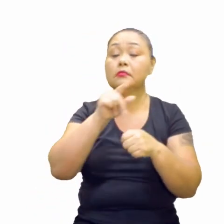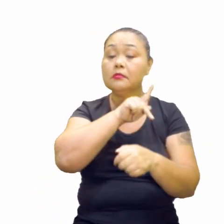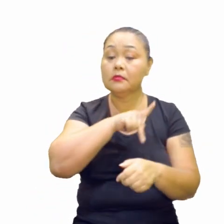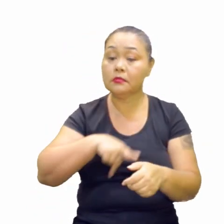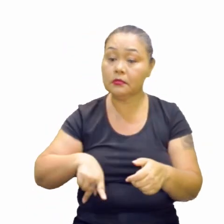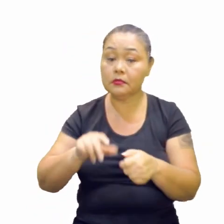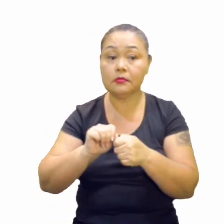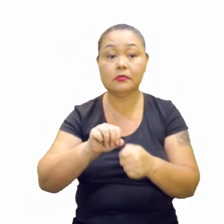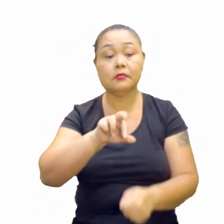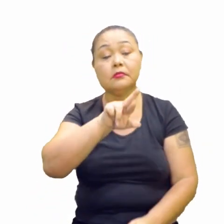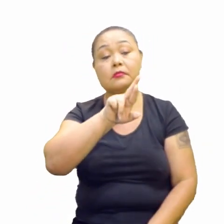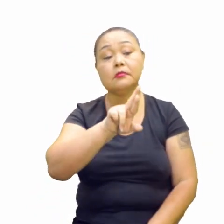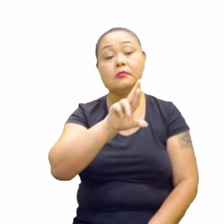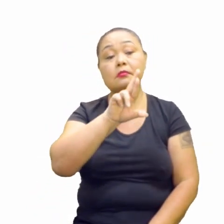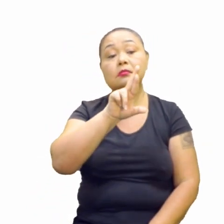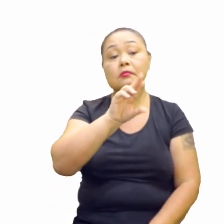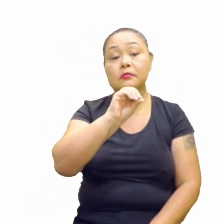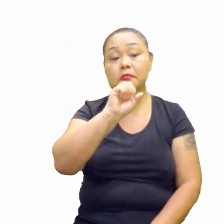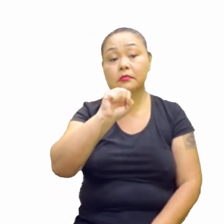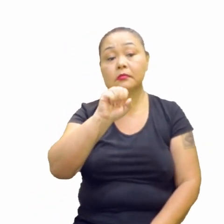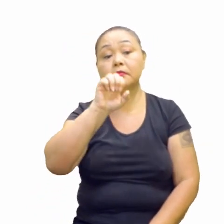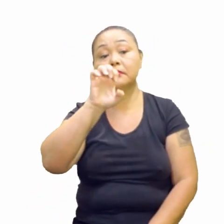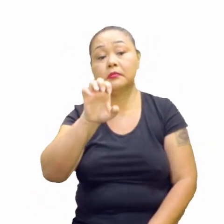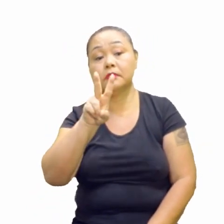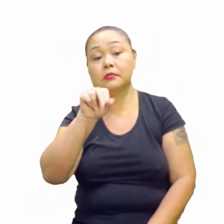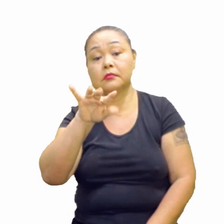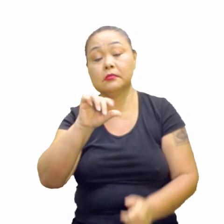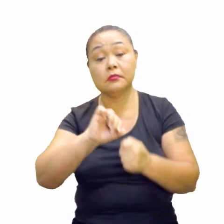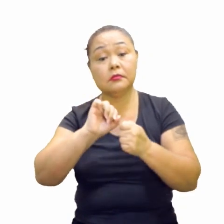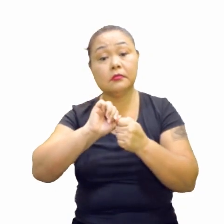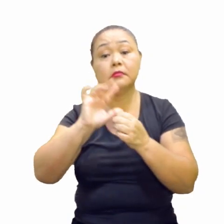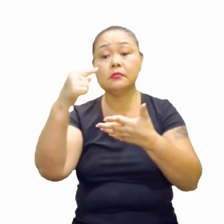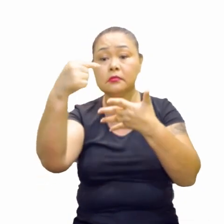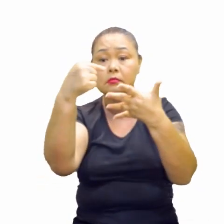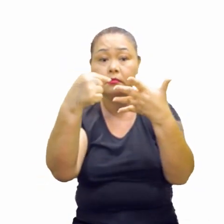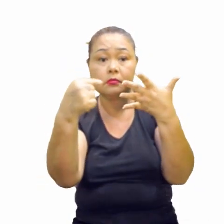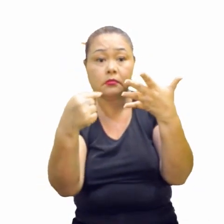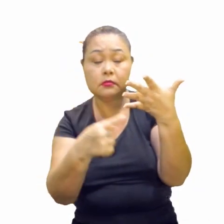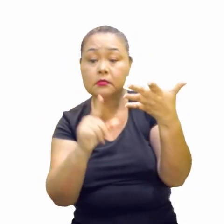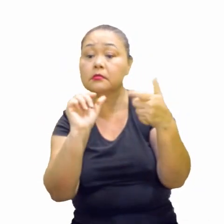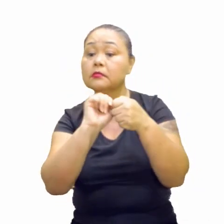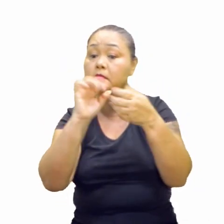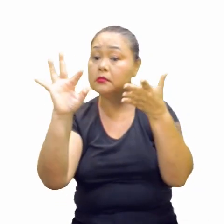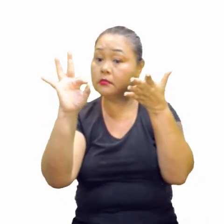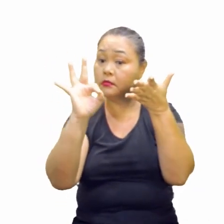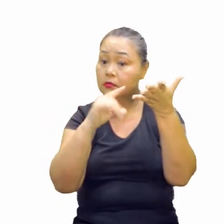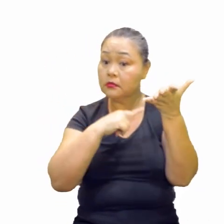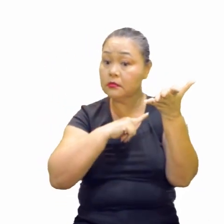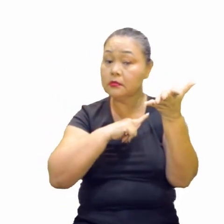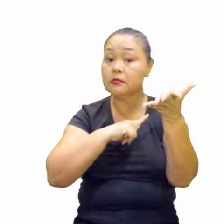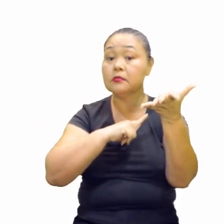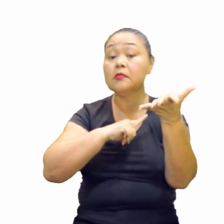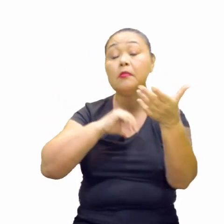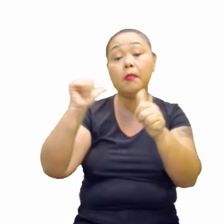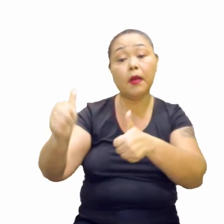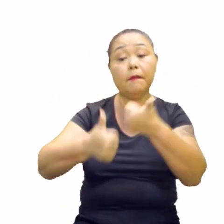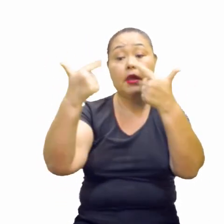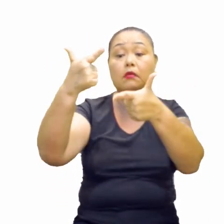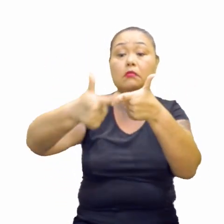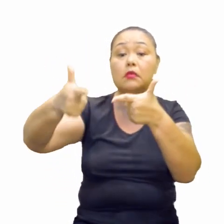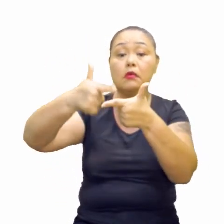um consumo de medidas adotadas pelo país para superar a crise, que ficou conhecido como New Deal, ou seja, o novo